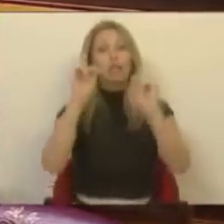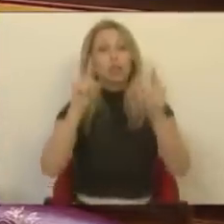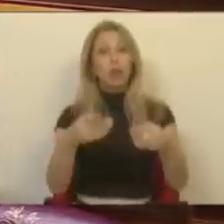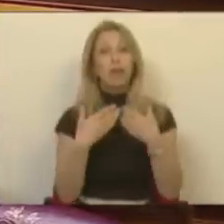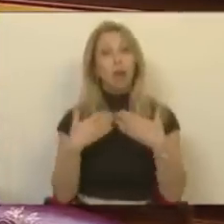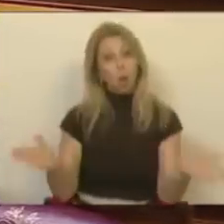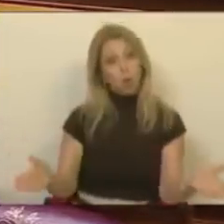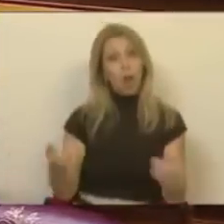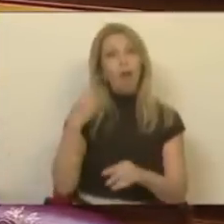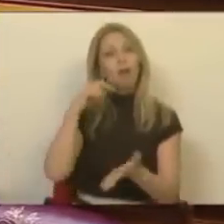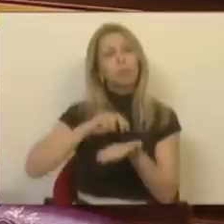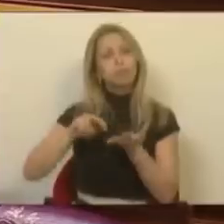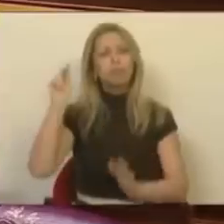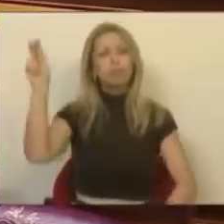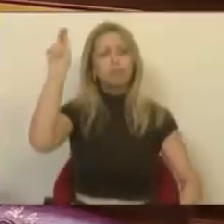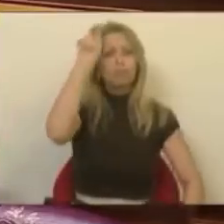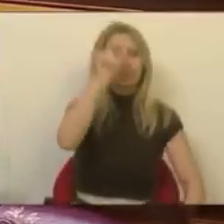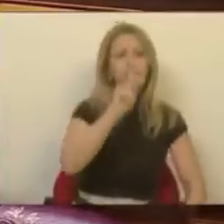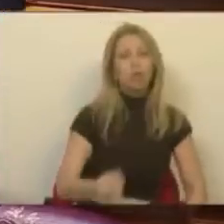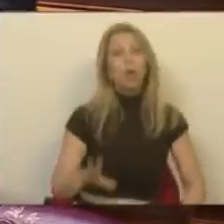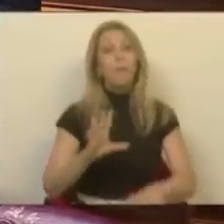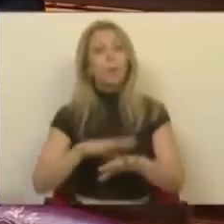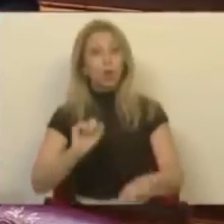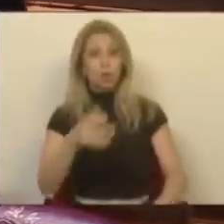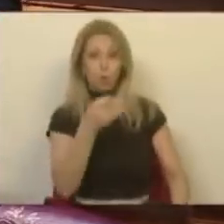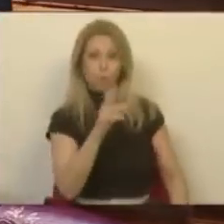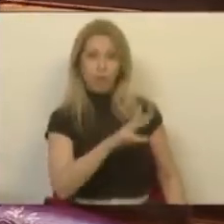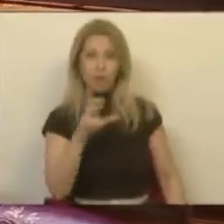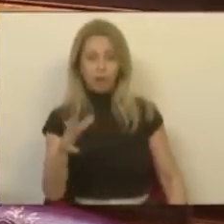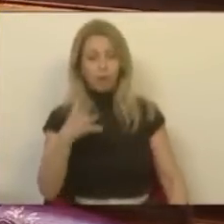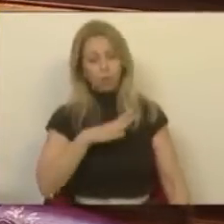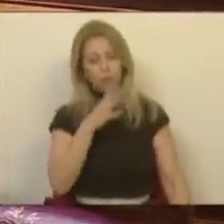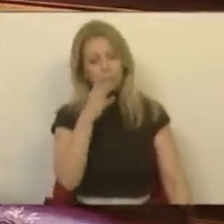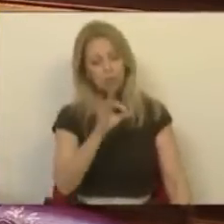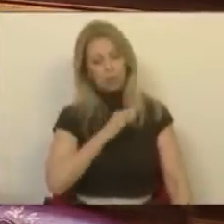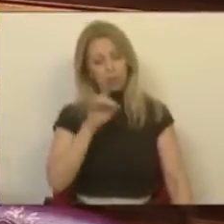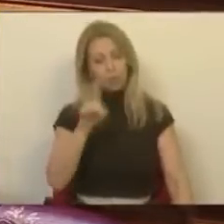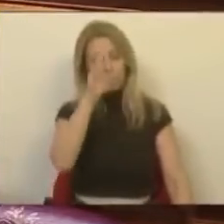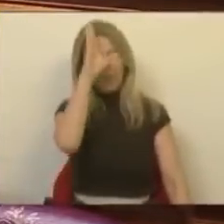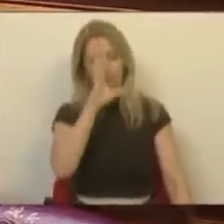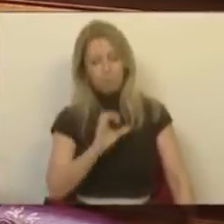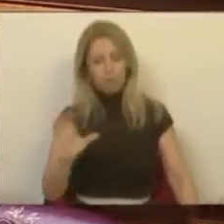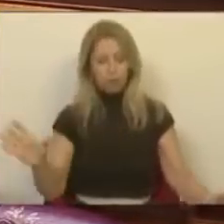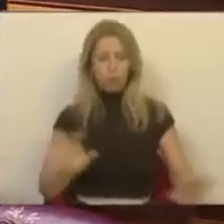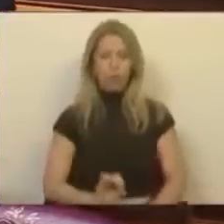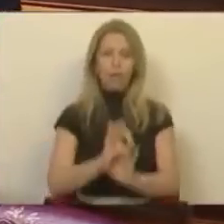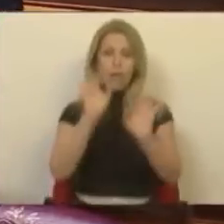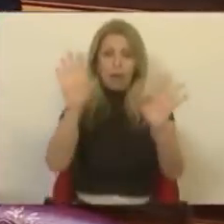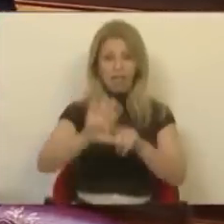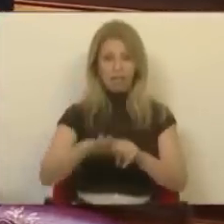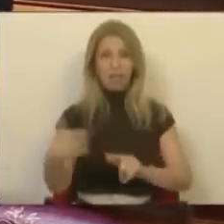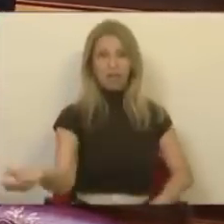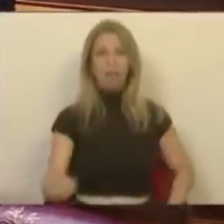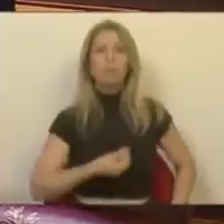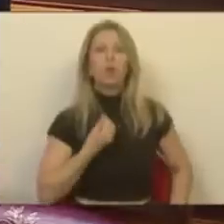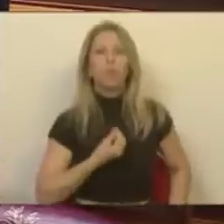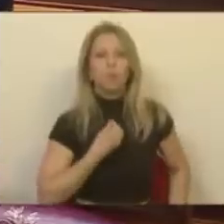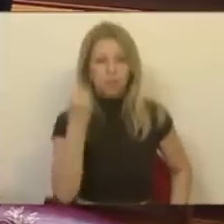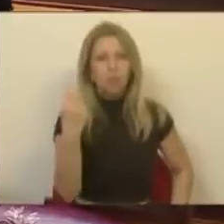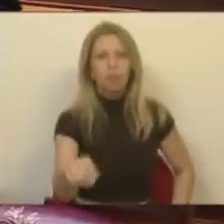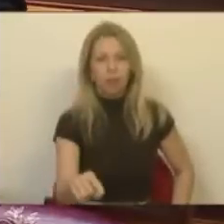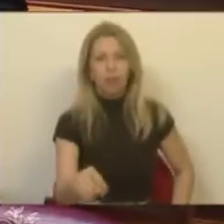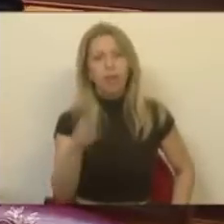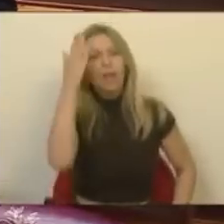recuperação e eu queria dizer ao Senhor primeiro ministro com toda a clareza é que a direita não está preocupada com a capacidade